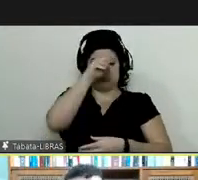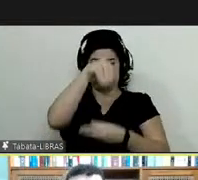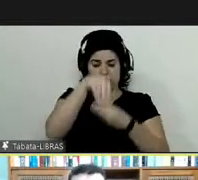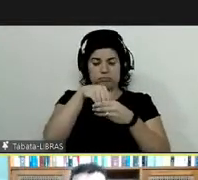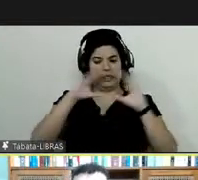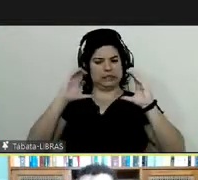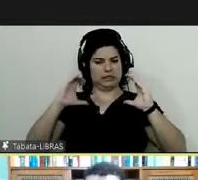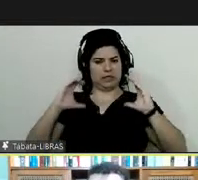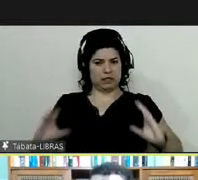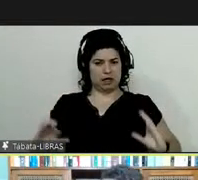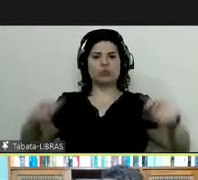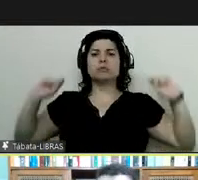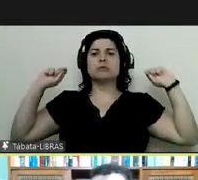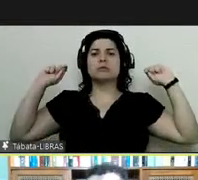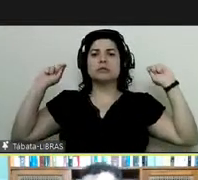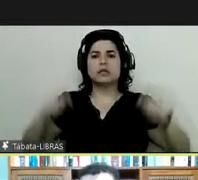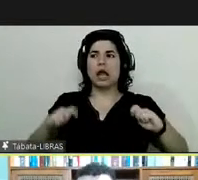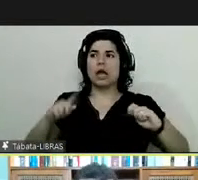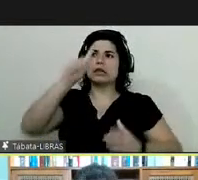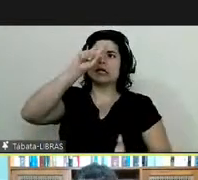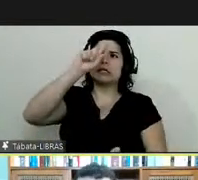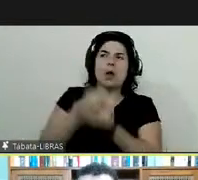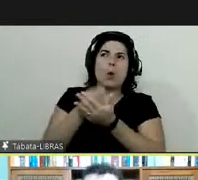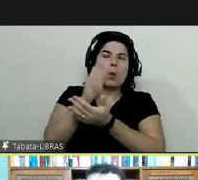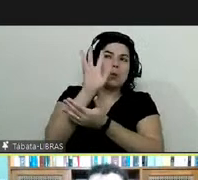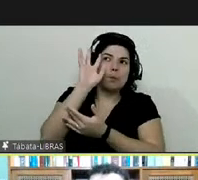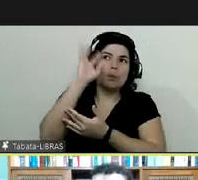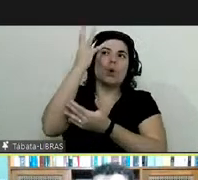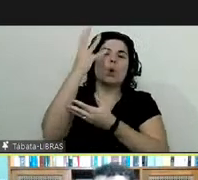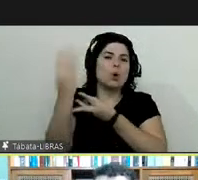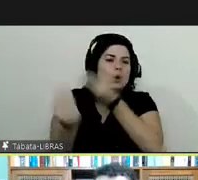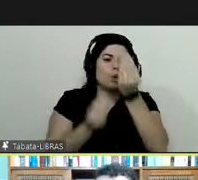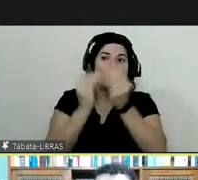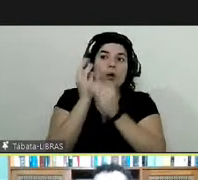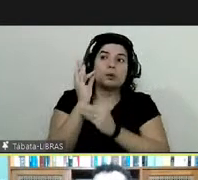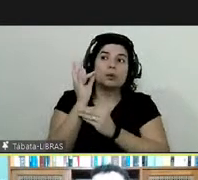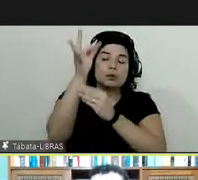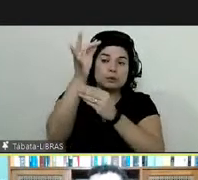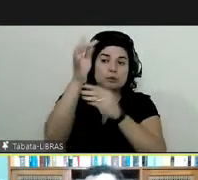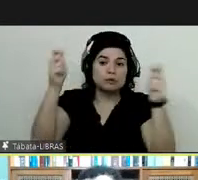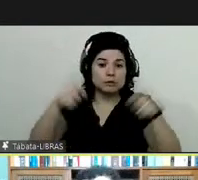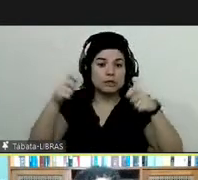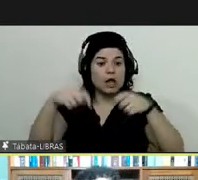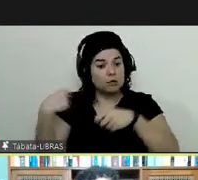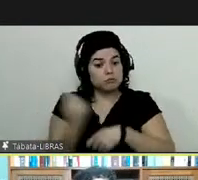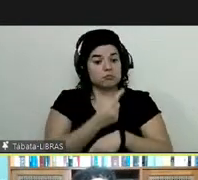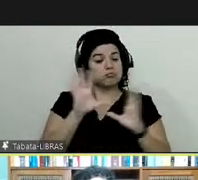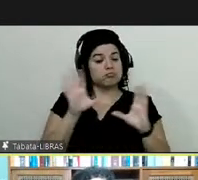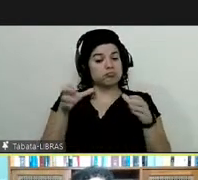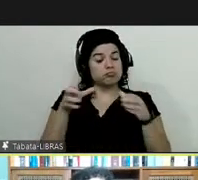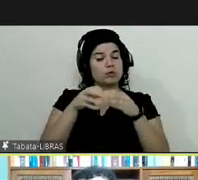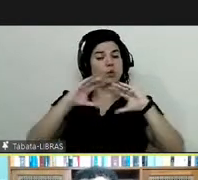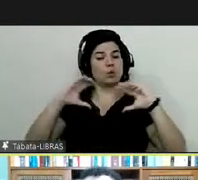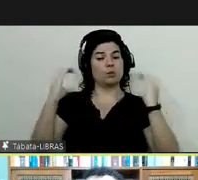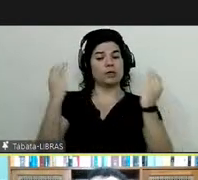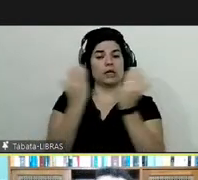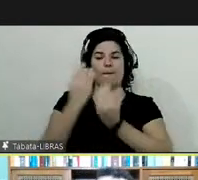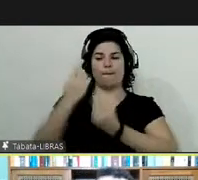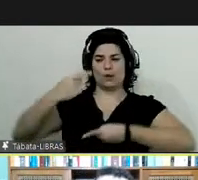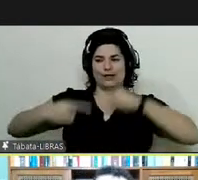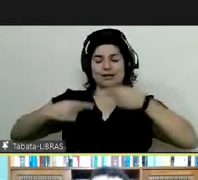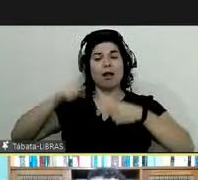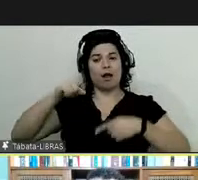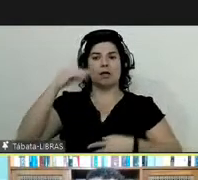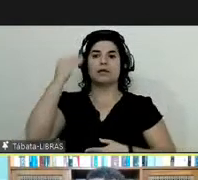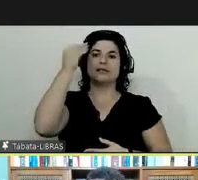cidadão é para poder tomarmos a decisão tomar é do nosso futuro e deliberarmos sobre a nossa comunidade política Então